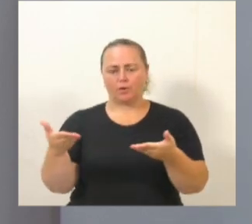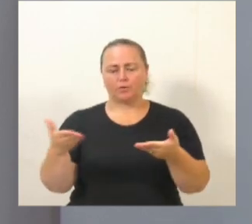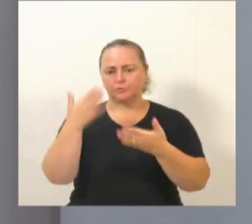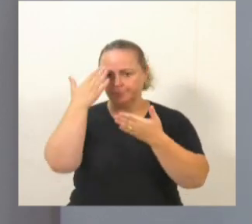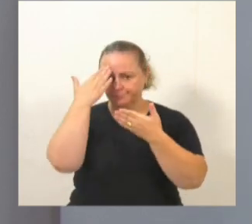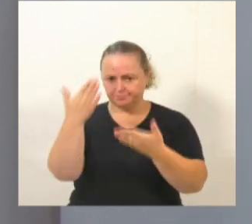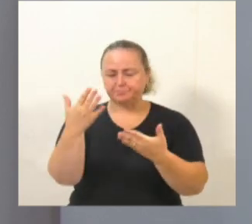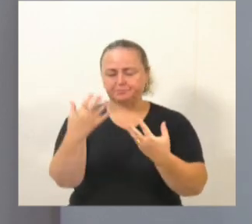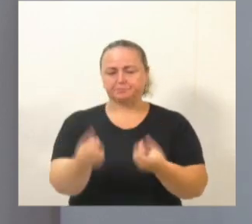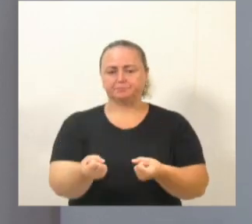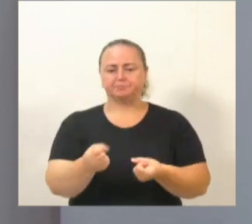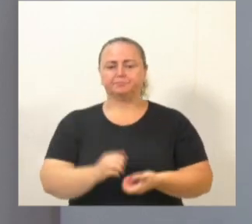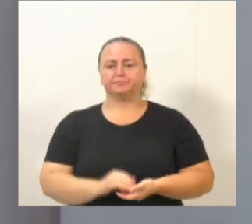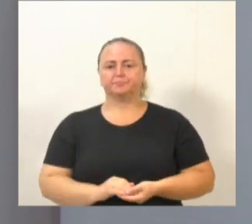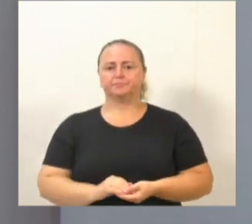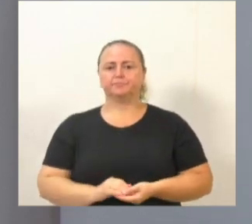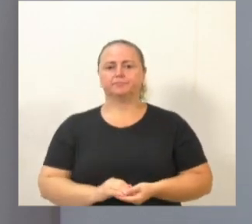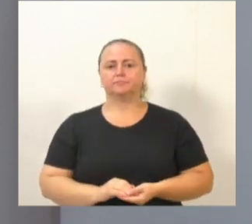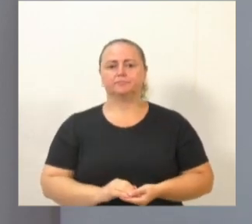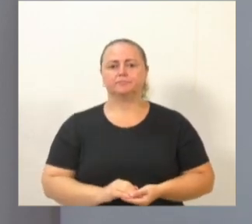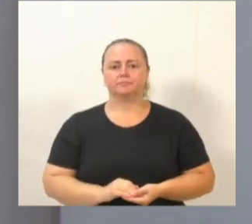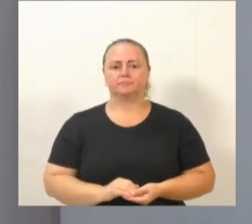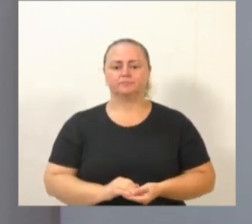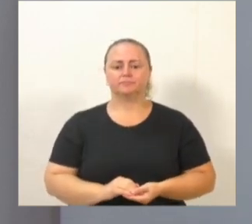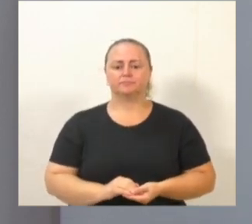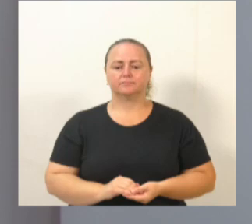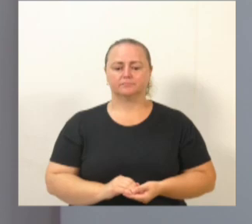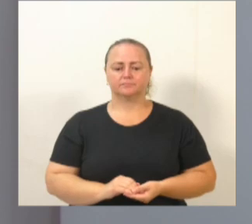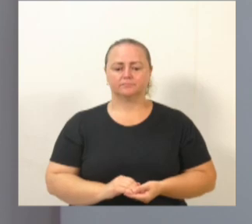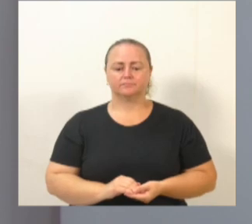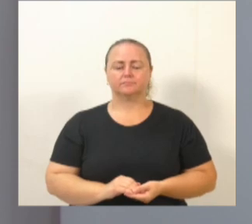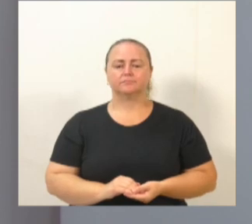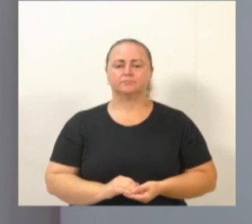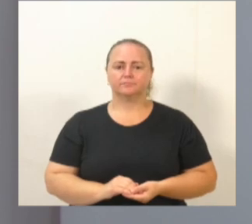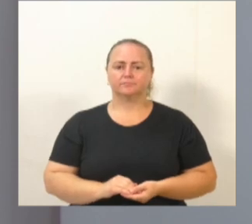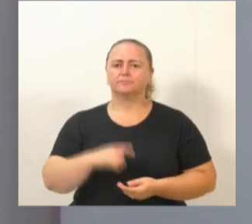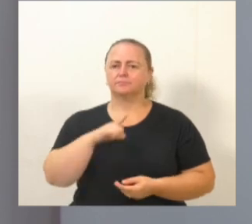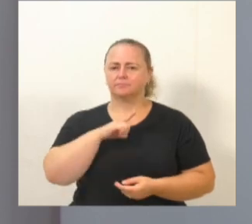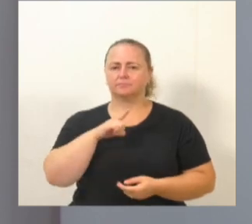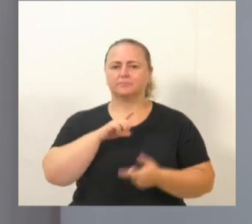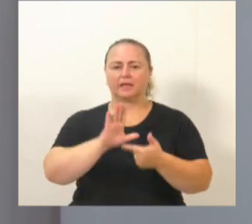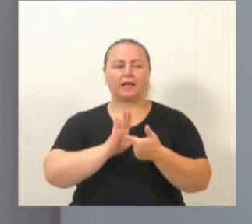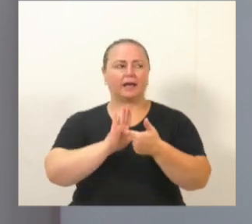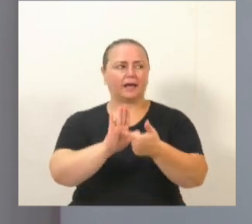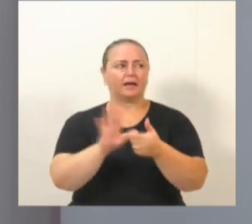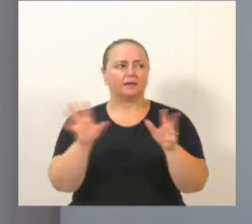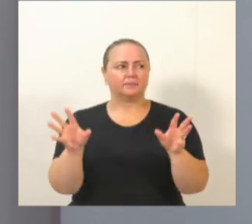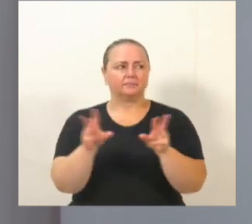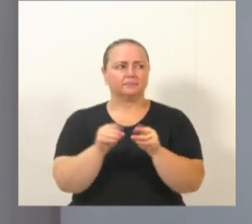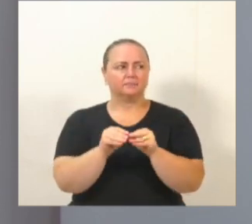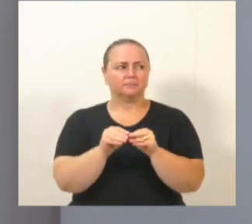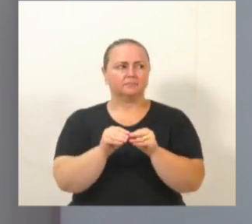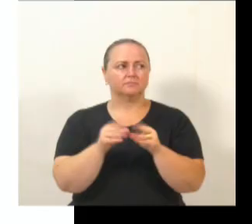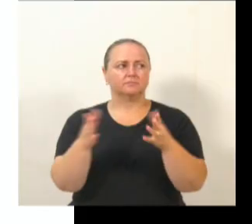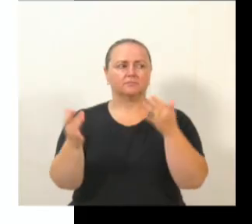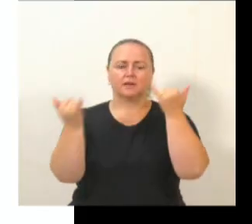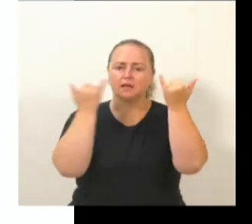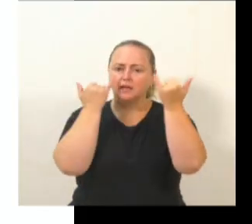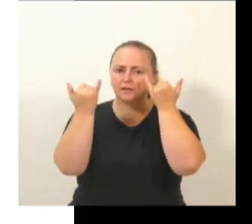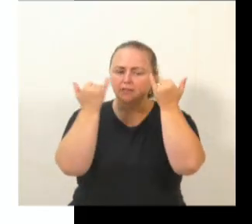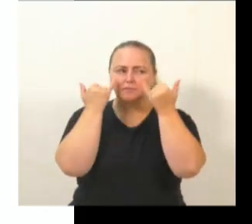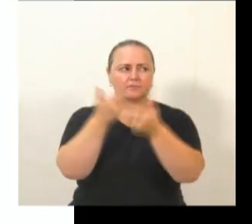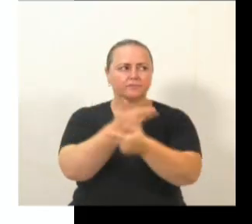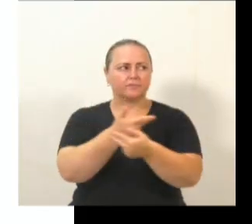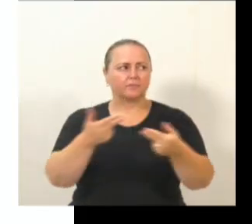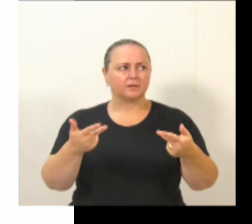isso. Eu trouxe uma breve apresentação com informações que eu acredito